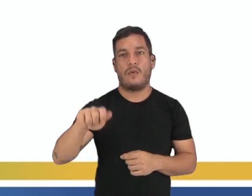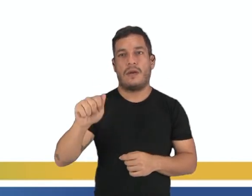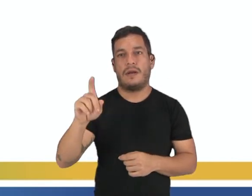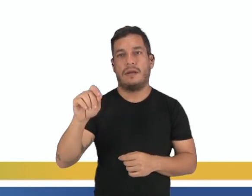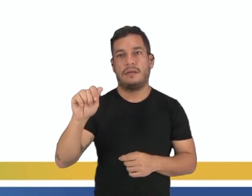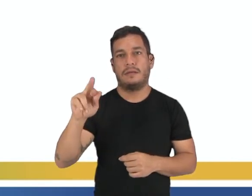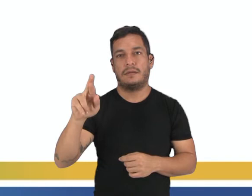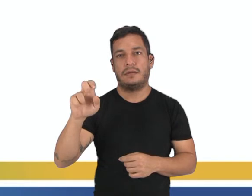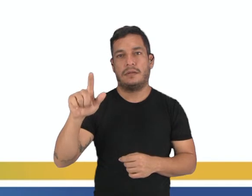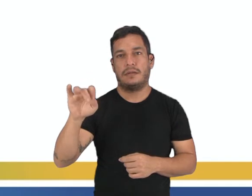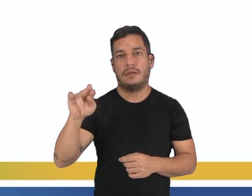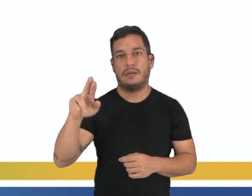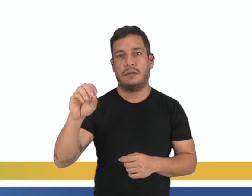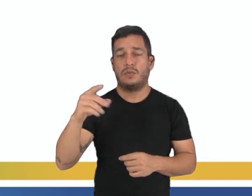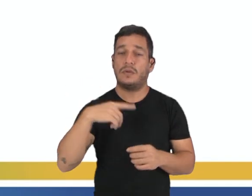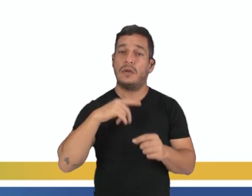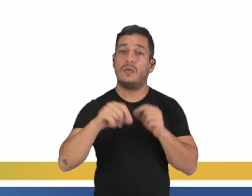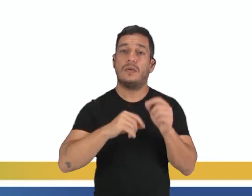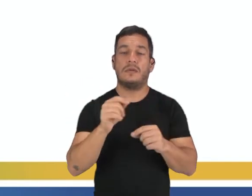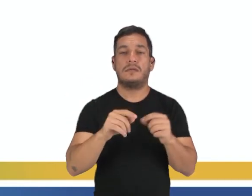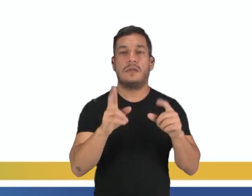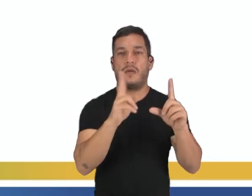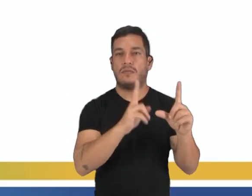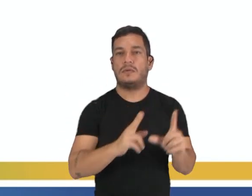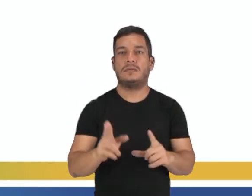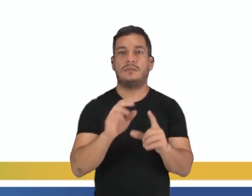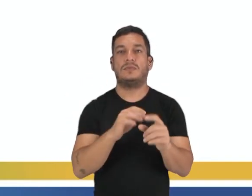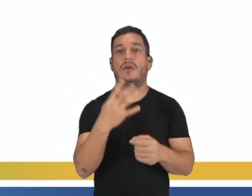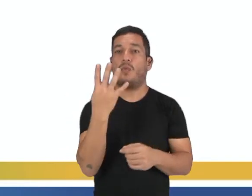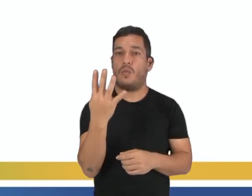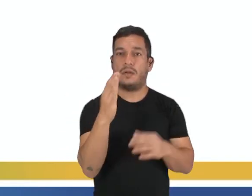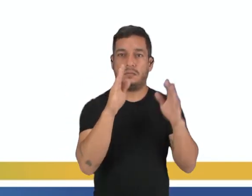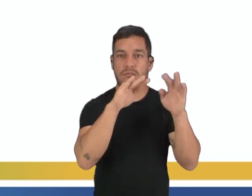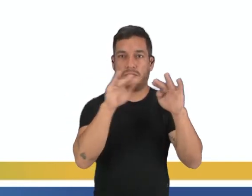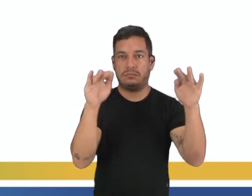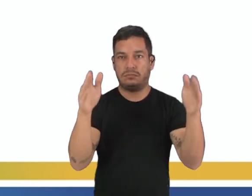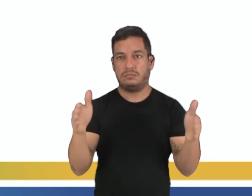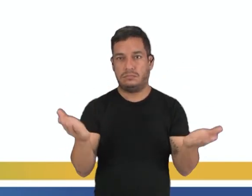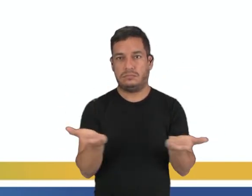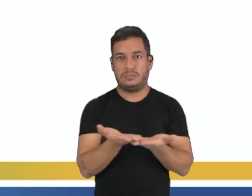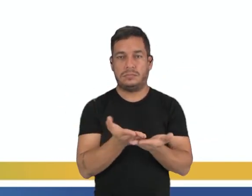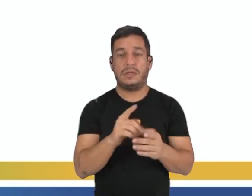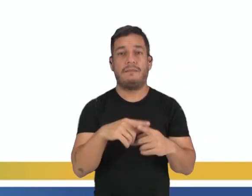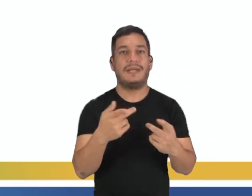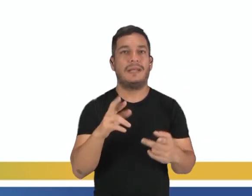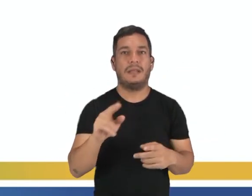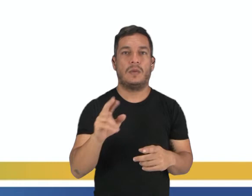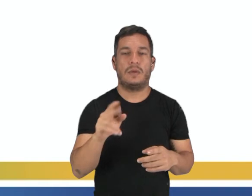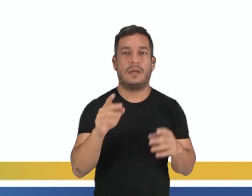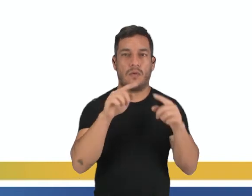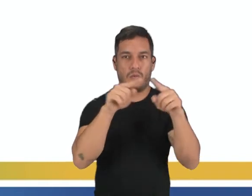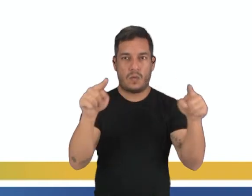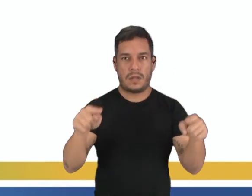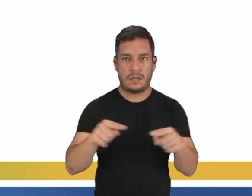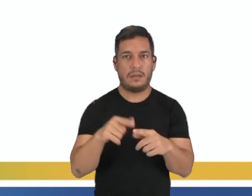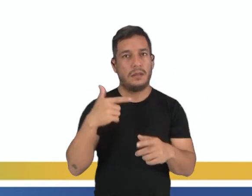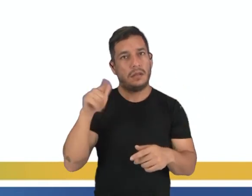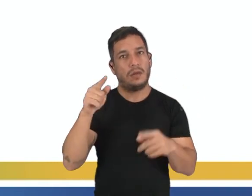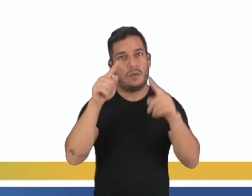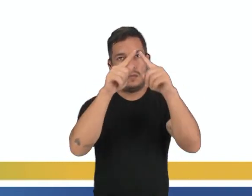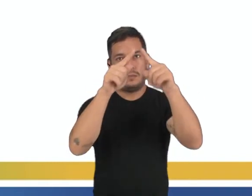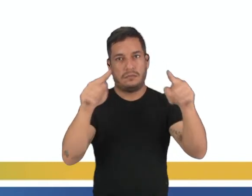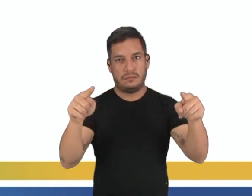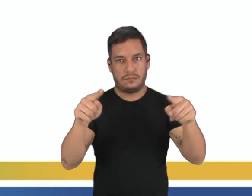Lembra? Quadriláteros são figuras formadas de 4 lados. Mas não é somente o quadrado. Nós temos aqui,